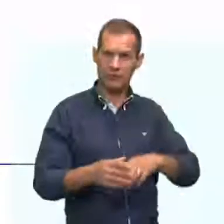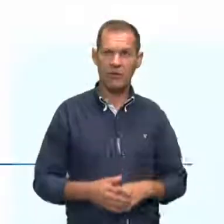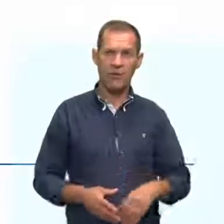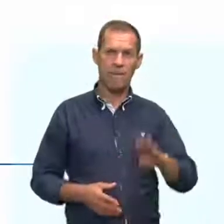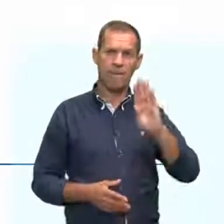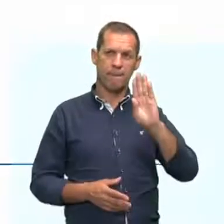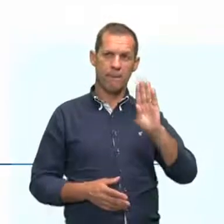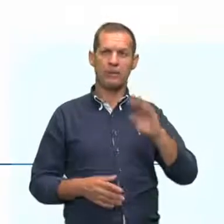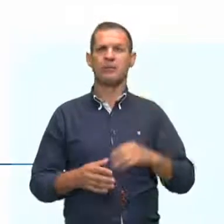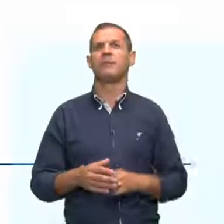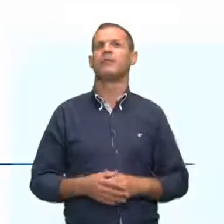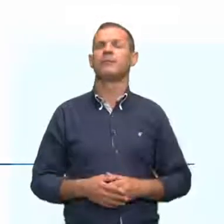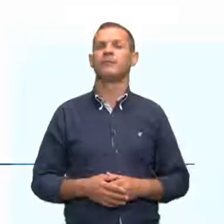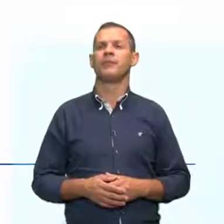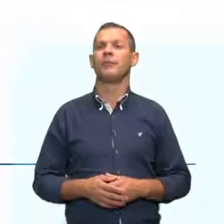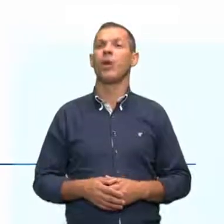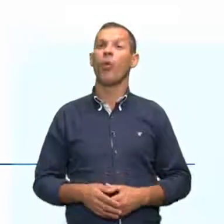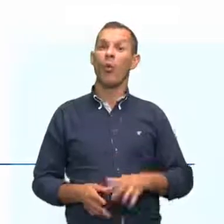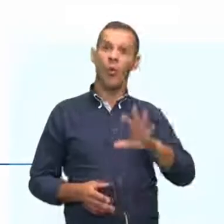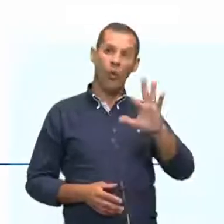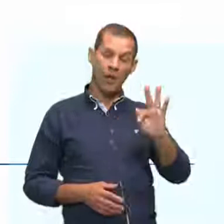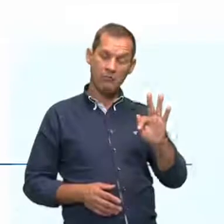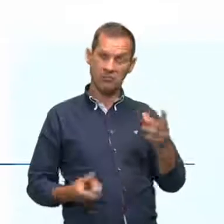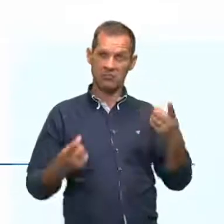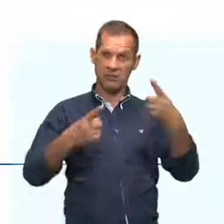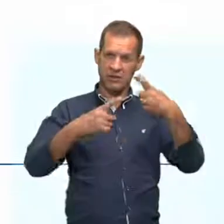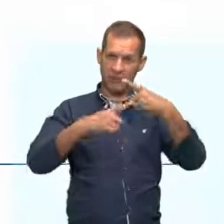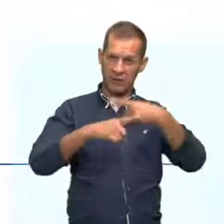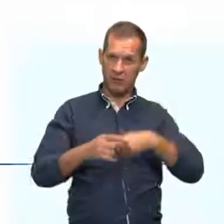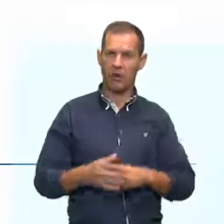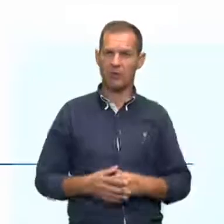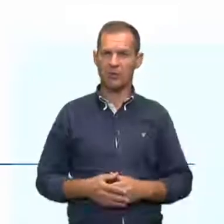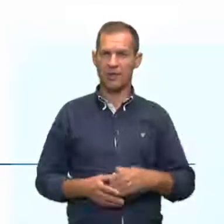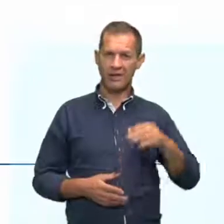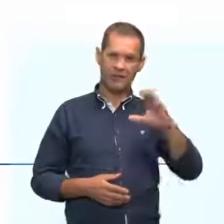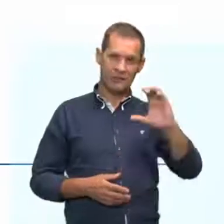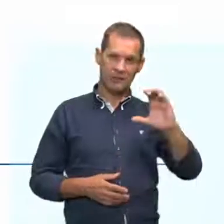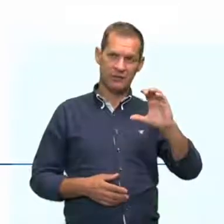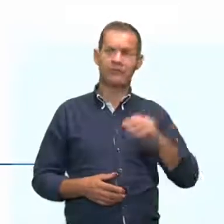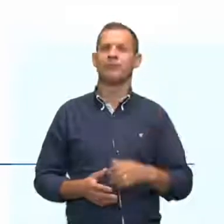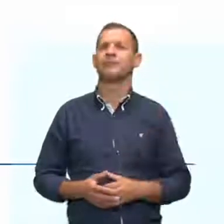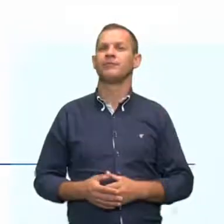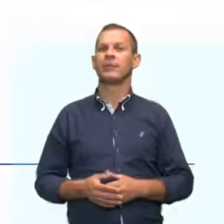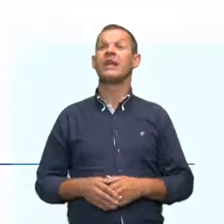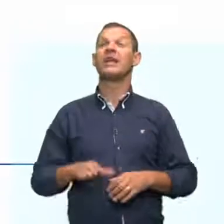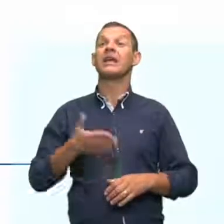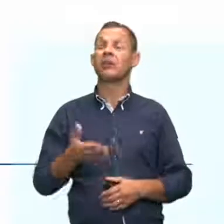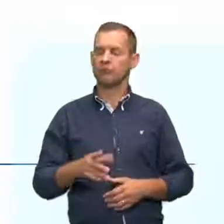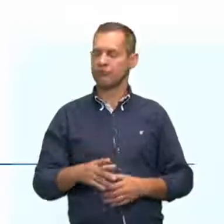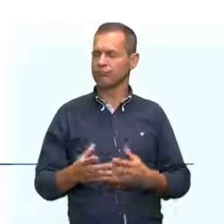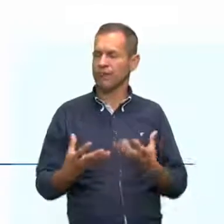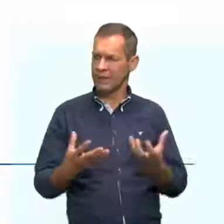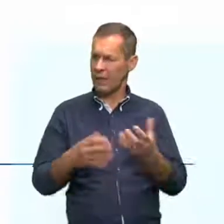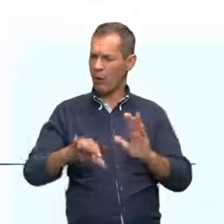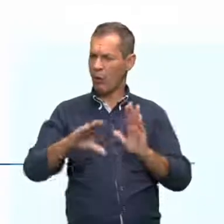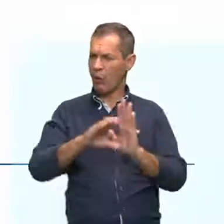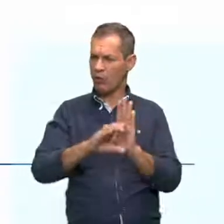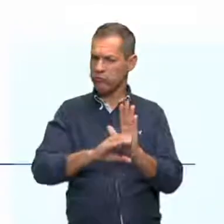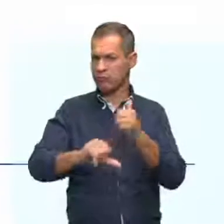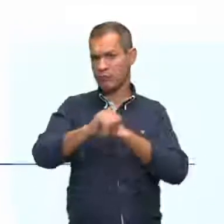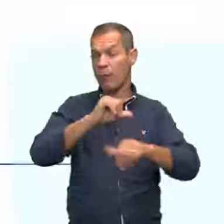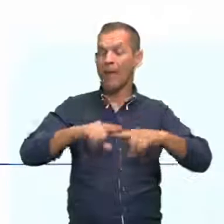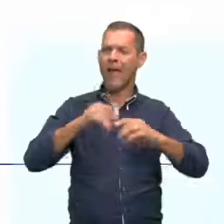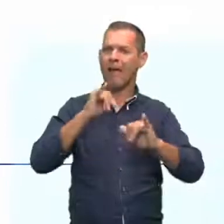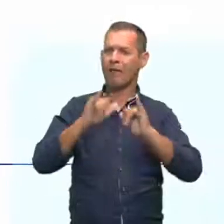ser o B. O F vai passar a ser o C. Então, se ele quisesse, digamos